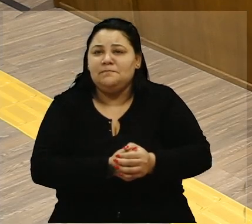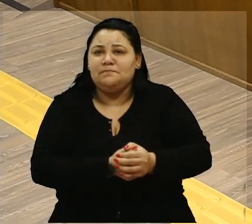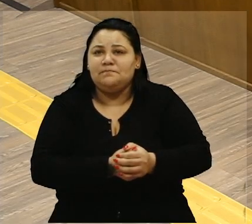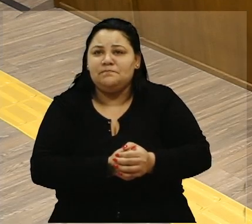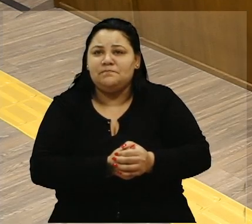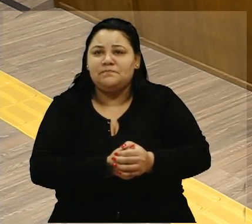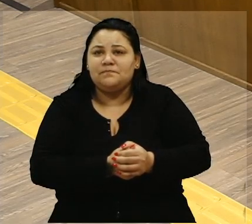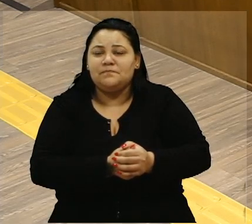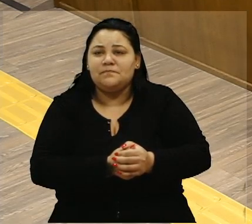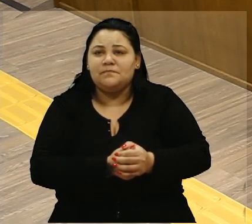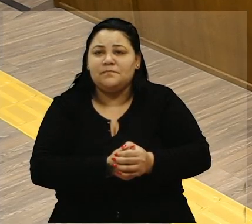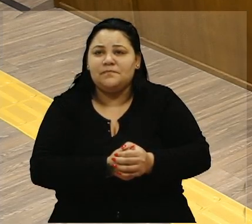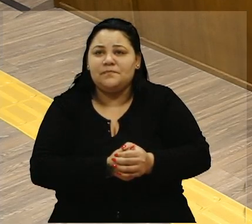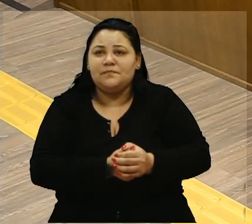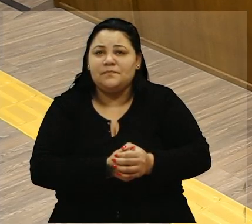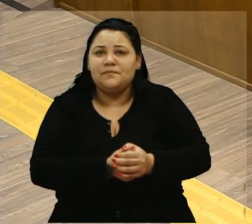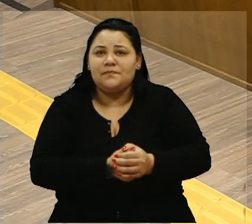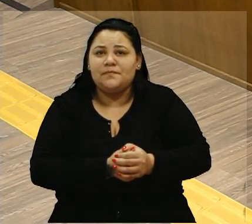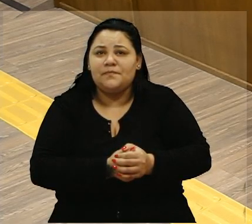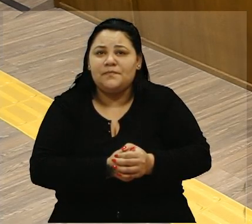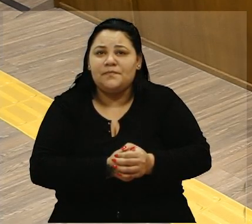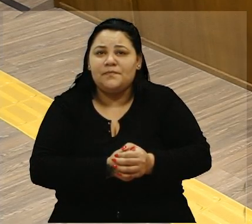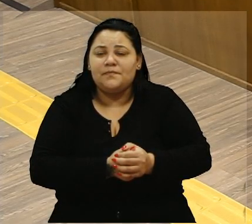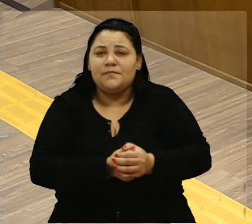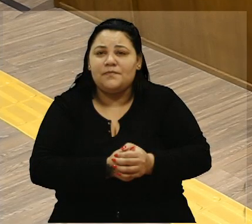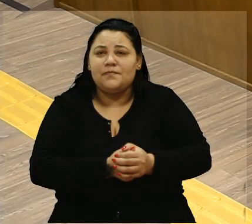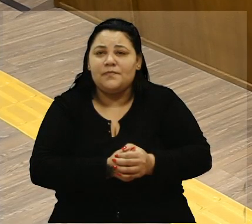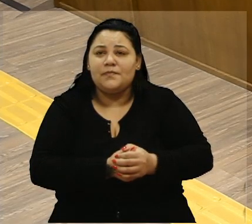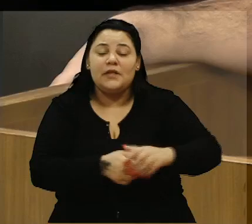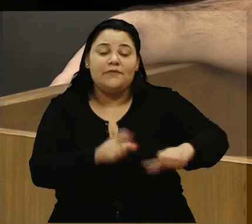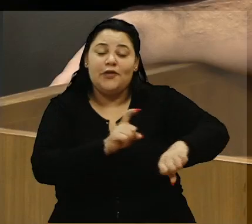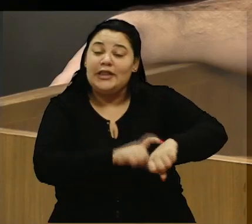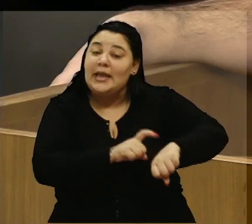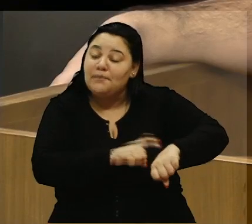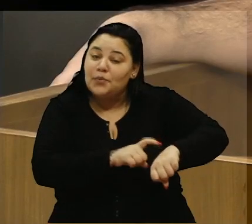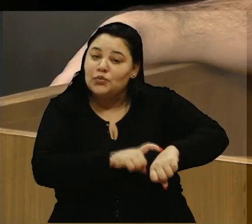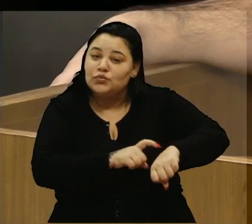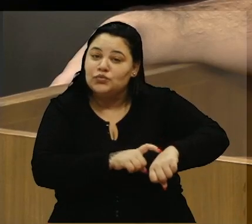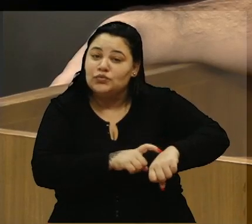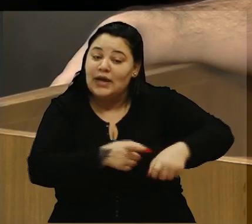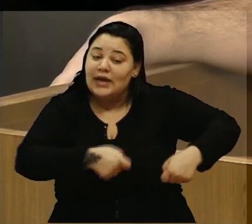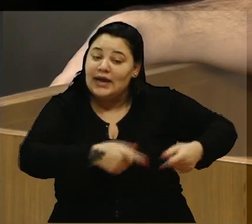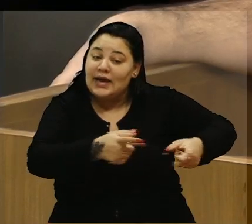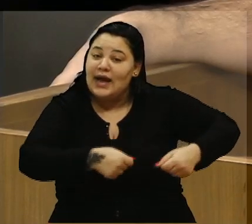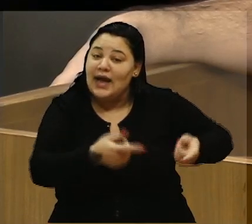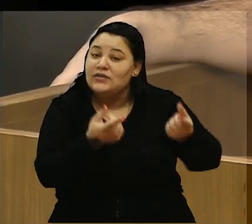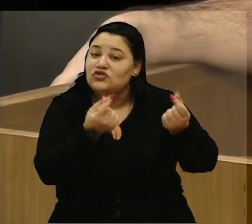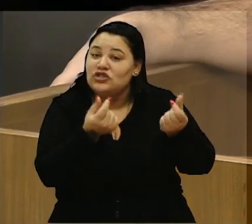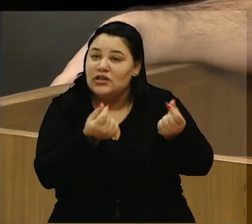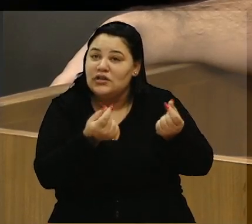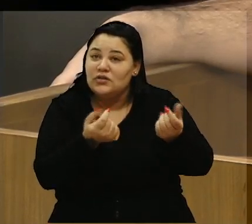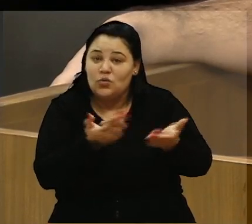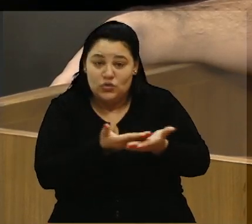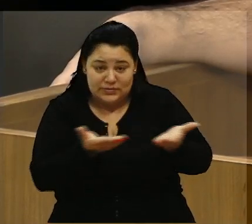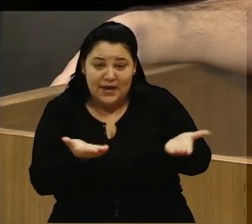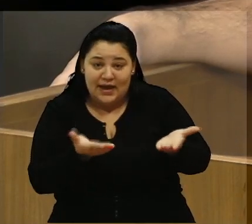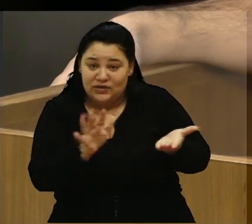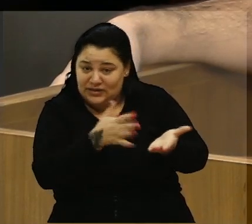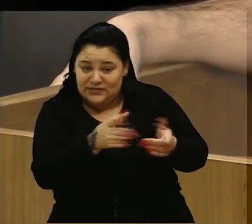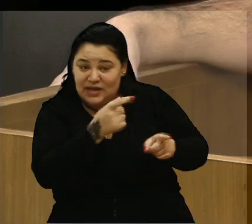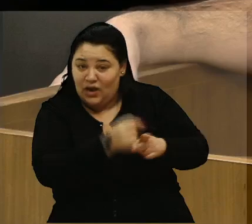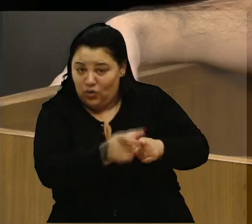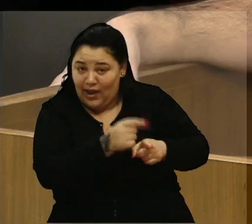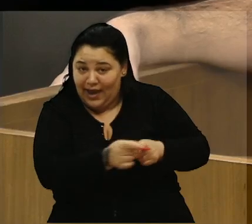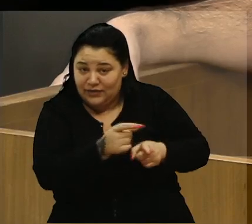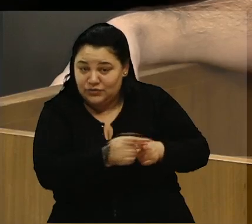Bueno. É porque não buscou o exame, foi tempo de equipe, foi o espaço locado muitas vezes para ser feito isso, que